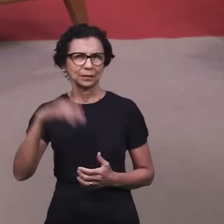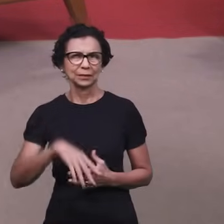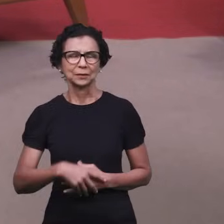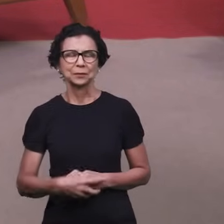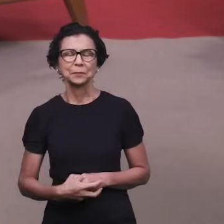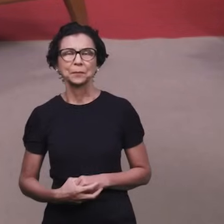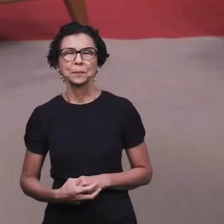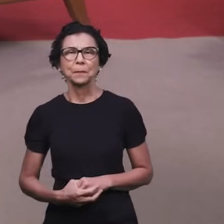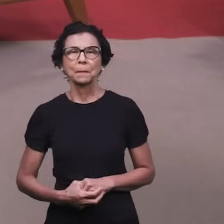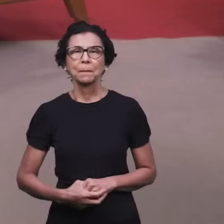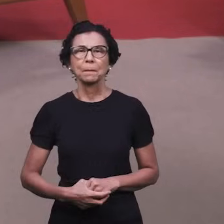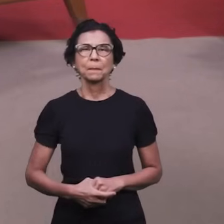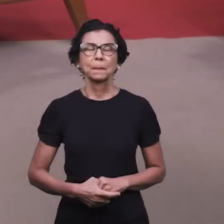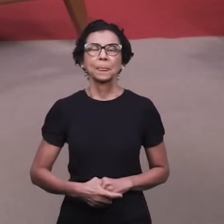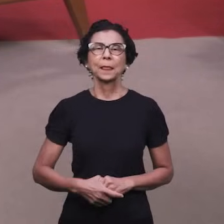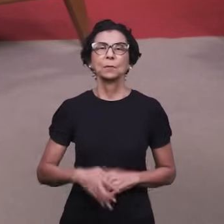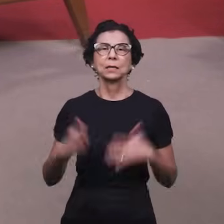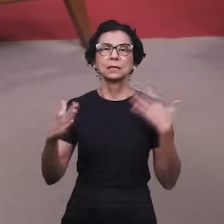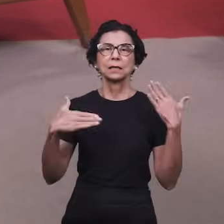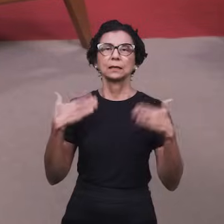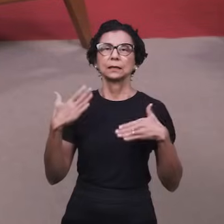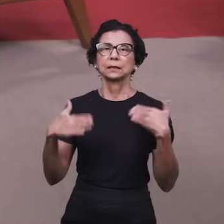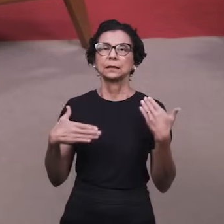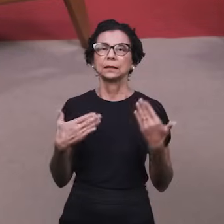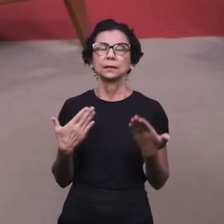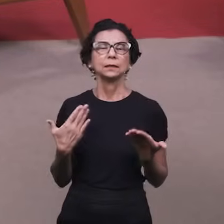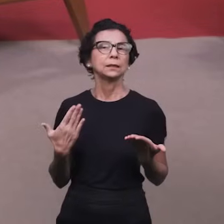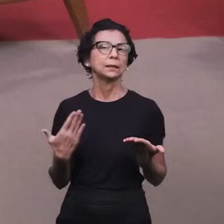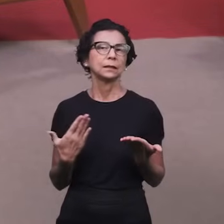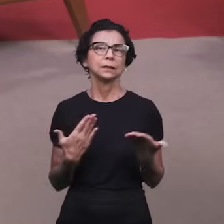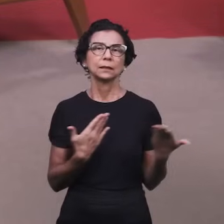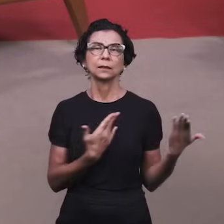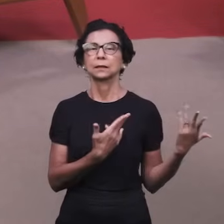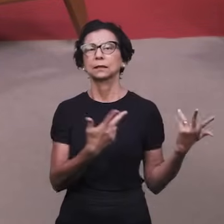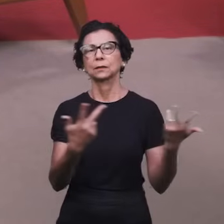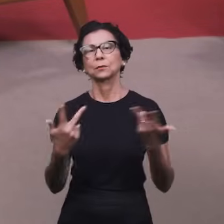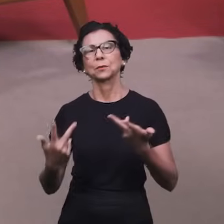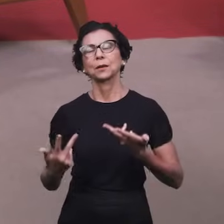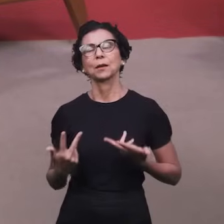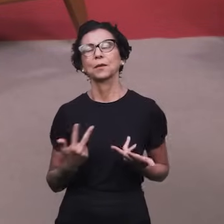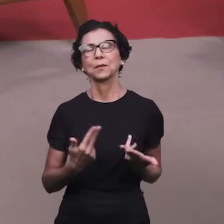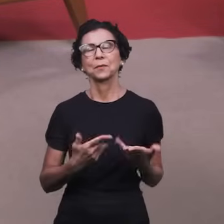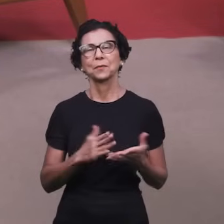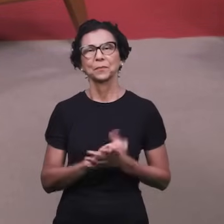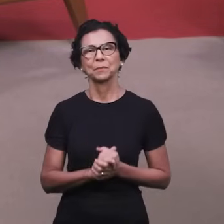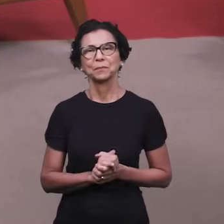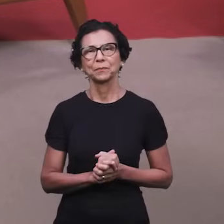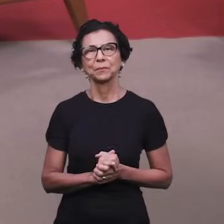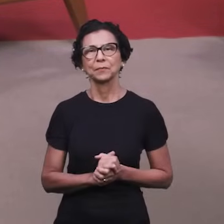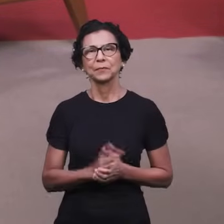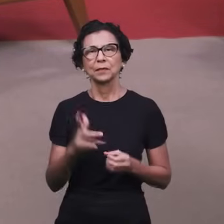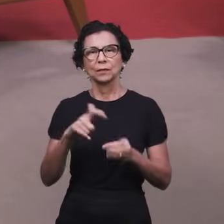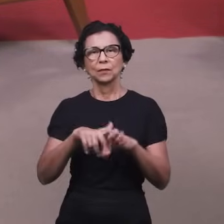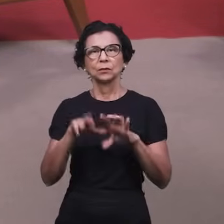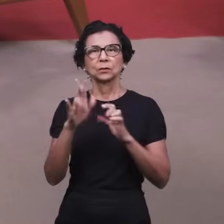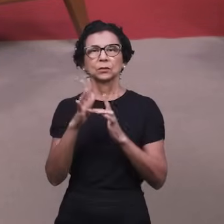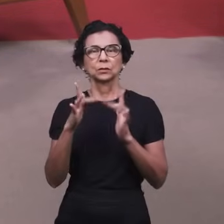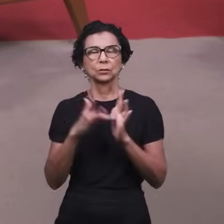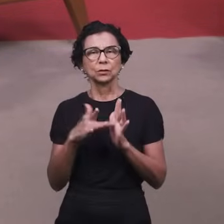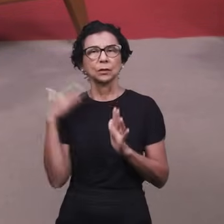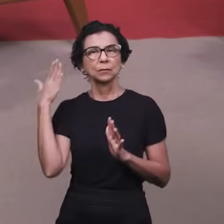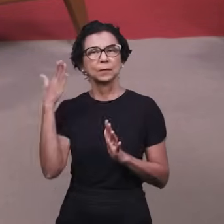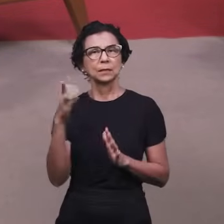evangelho, é a mesma obra, é a mesma alegria. Se tem uma mensagem que não envelhece, é Maranata, o Senhor Jesus